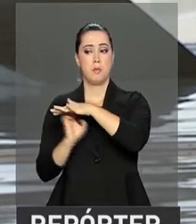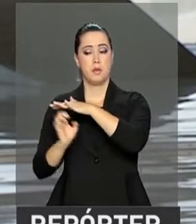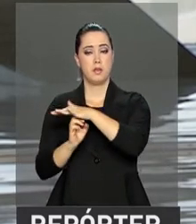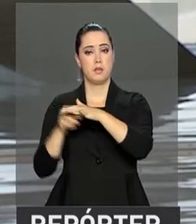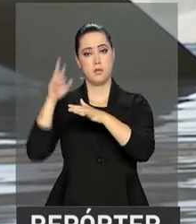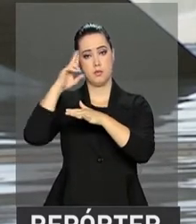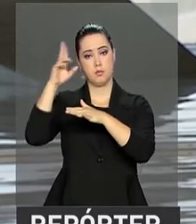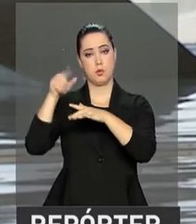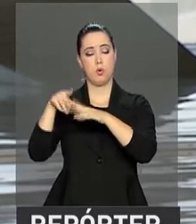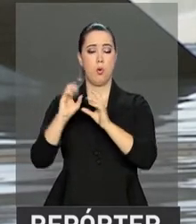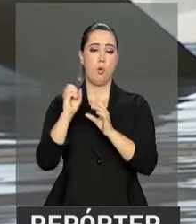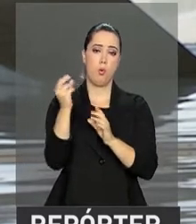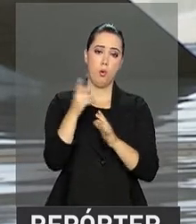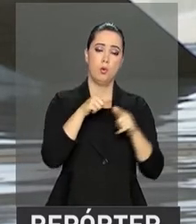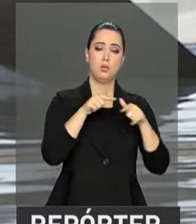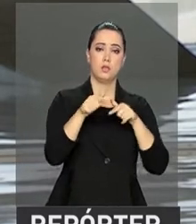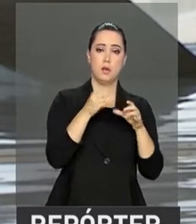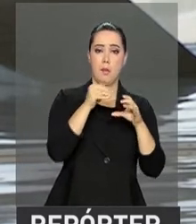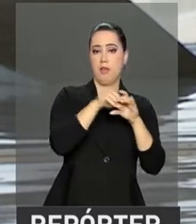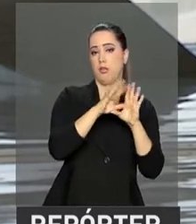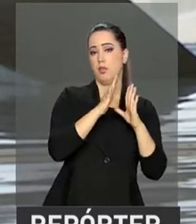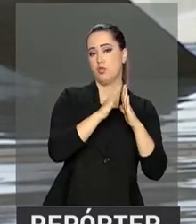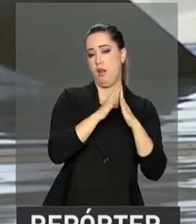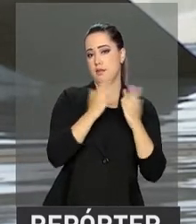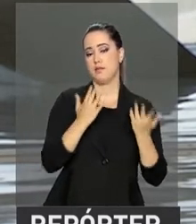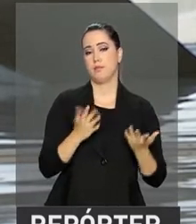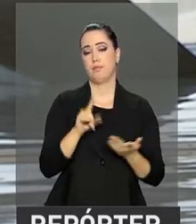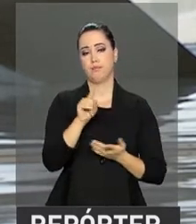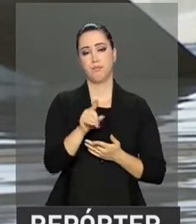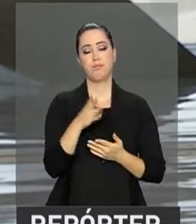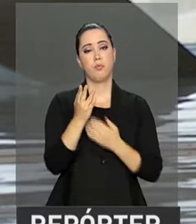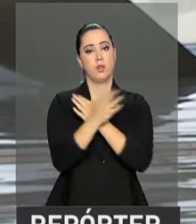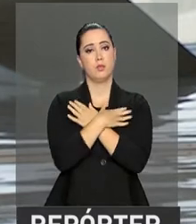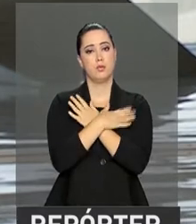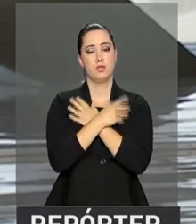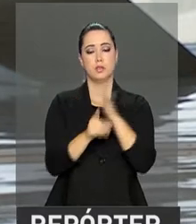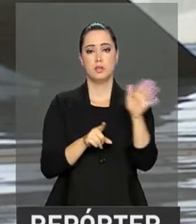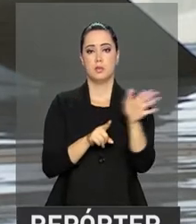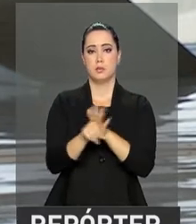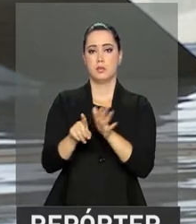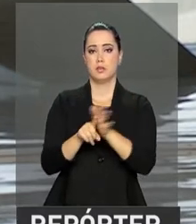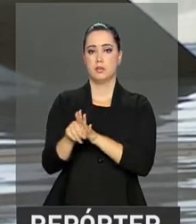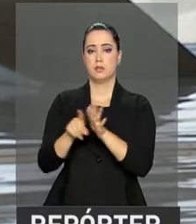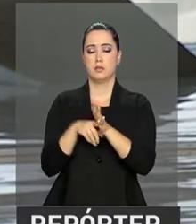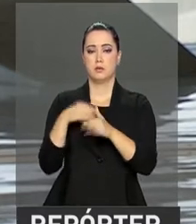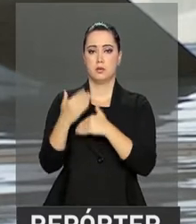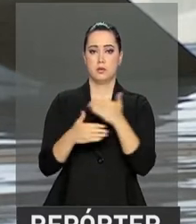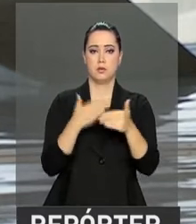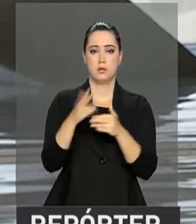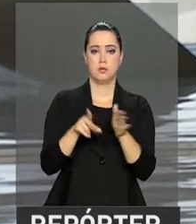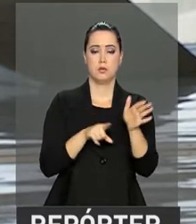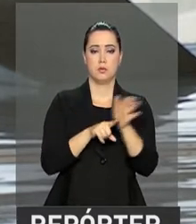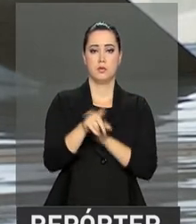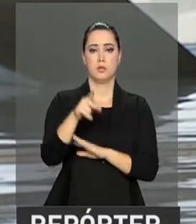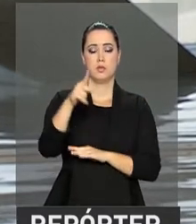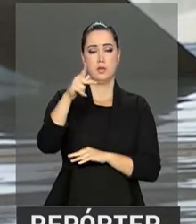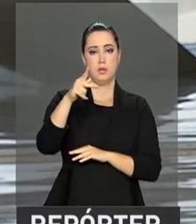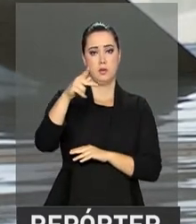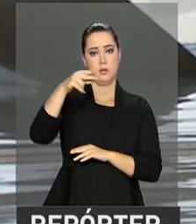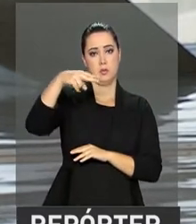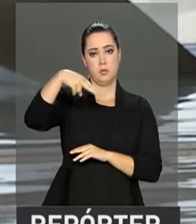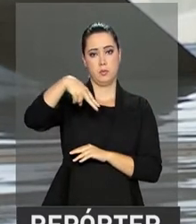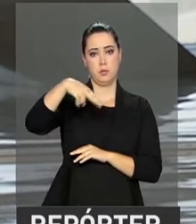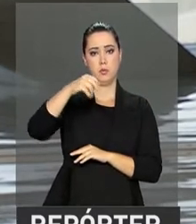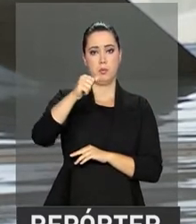domésticos a taxa de desemprego foi medida pela pesquisa nacional por amostra de domicílios